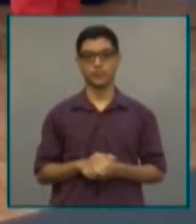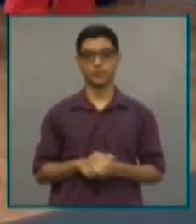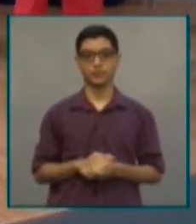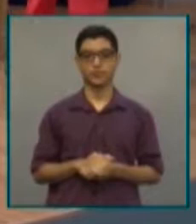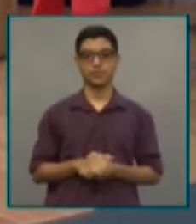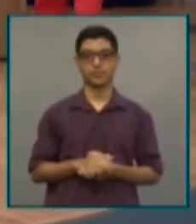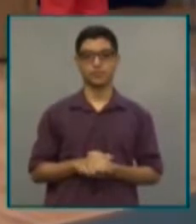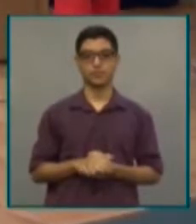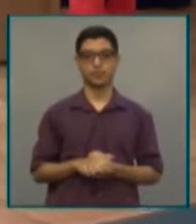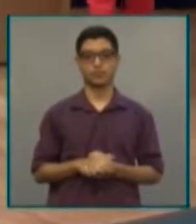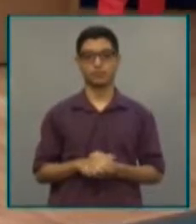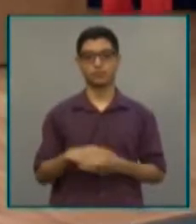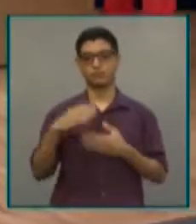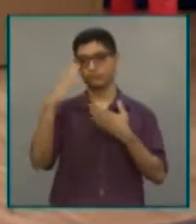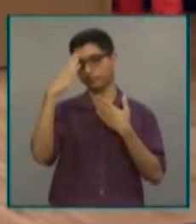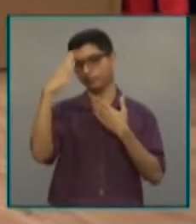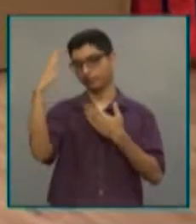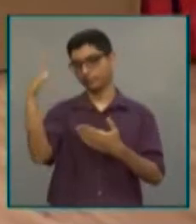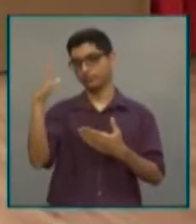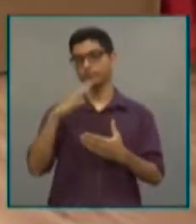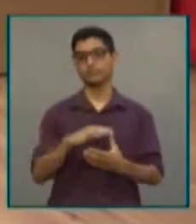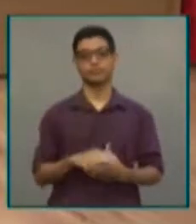Obrigado, candidata Roberta.